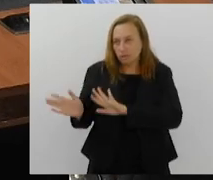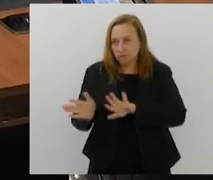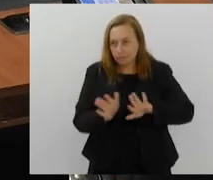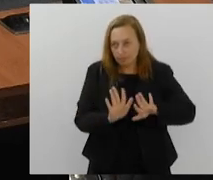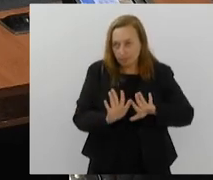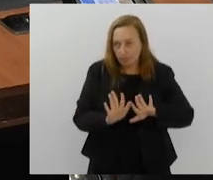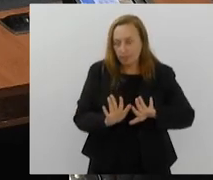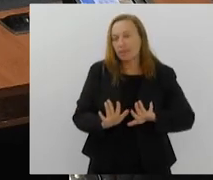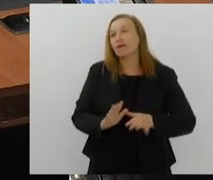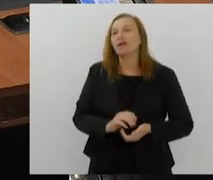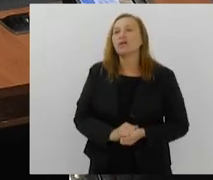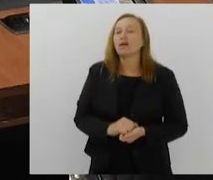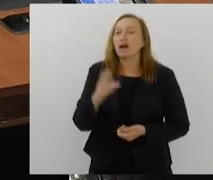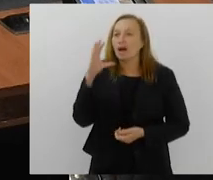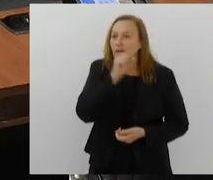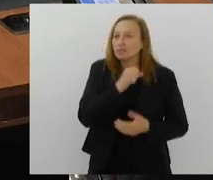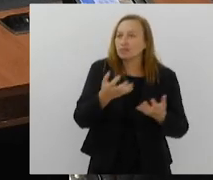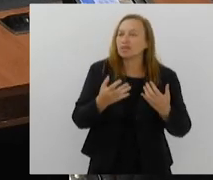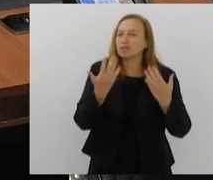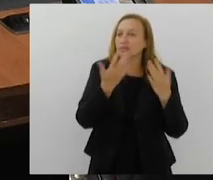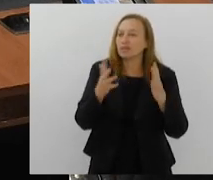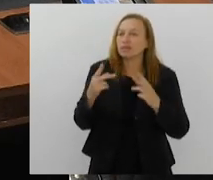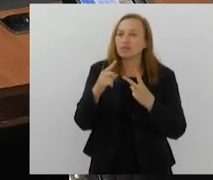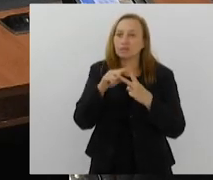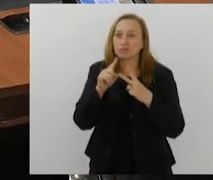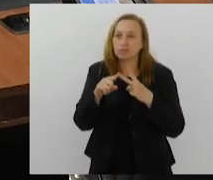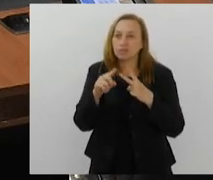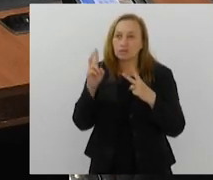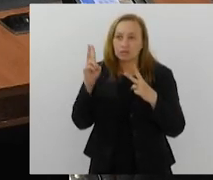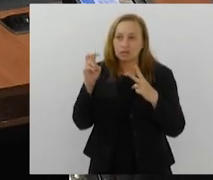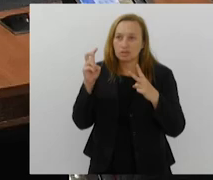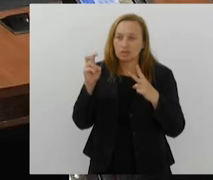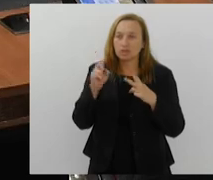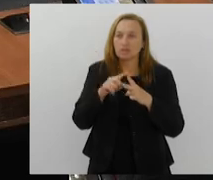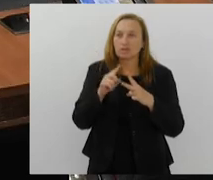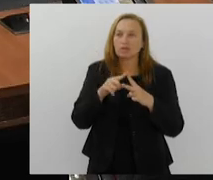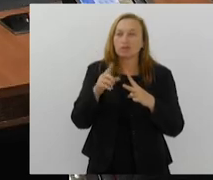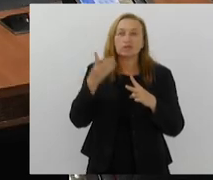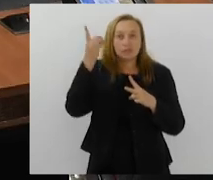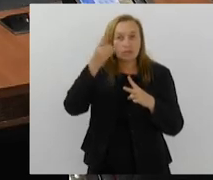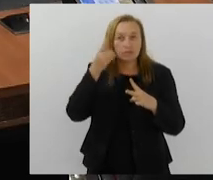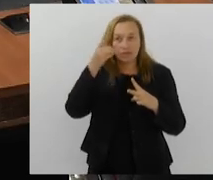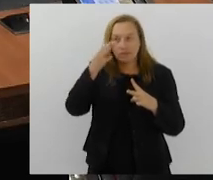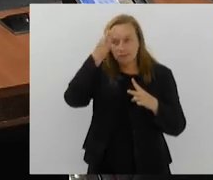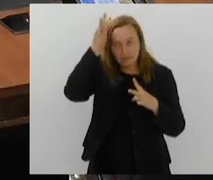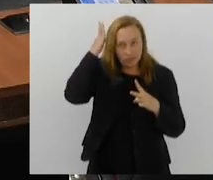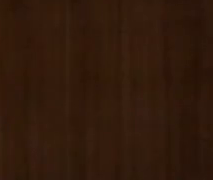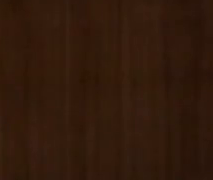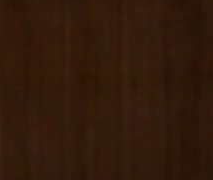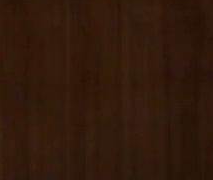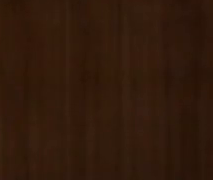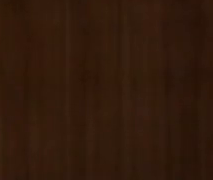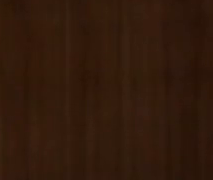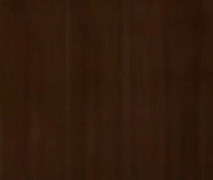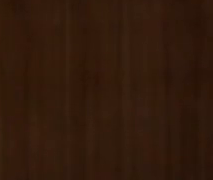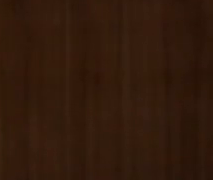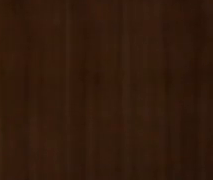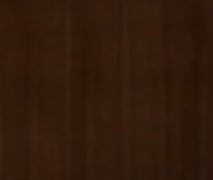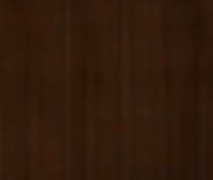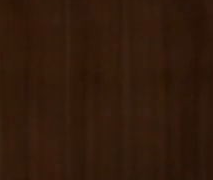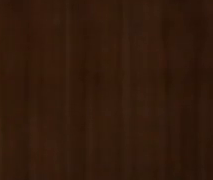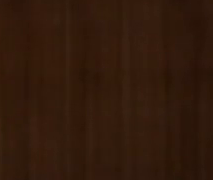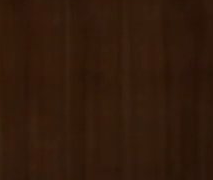deputado. Rapidamente, eu queria saudar dois assuntos rapidinho. Saudar nosso querido deputado Fred Pacheco e o conselheiro Márcio